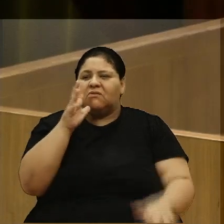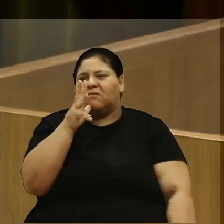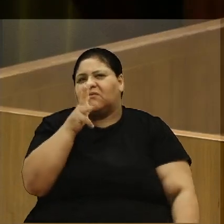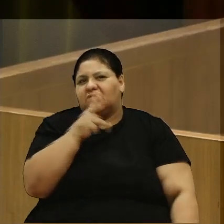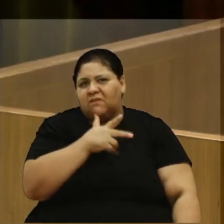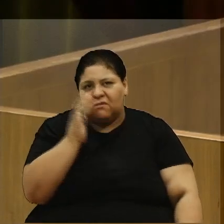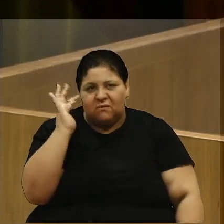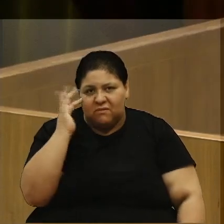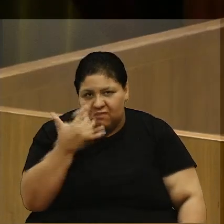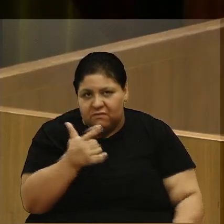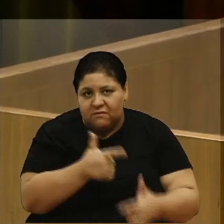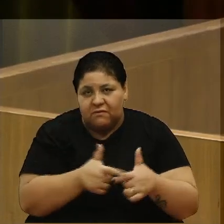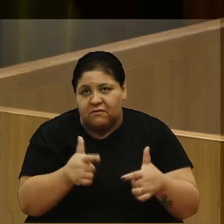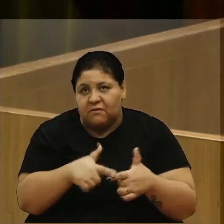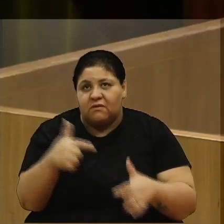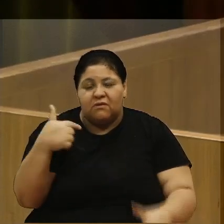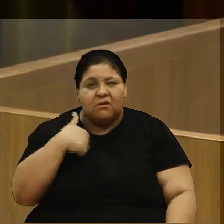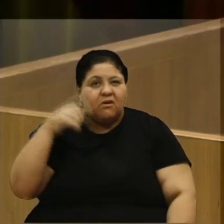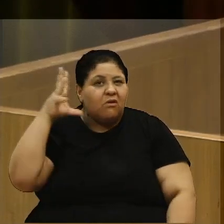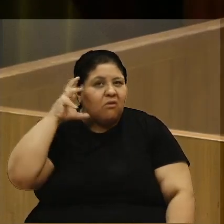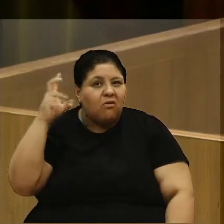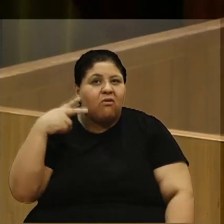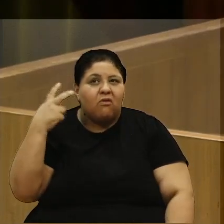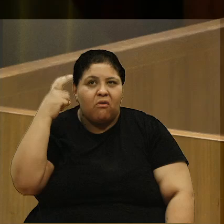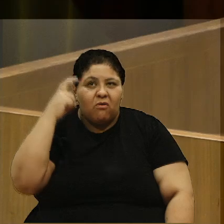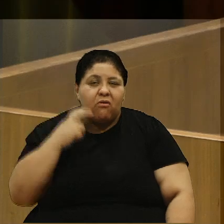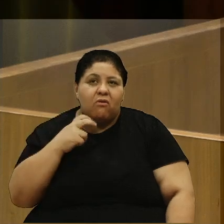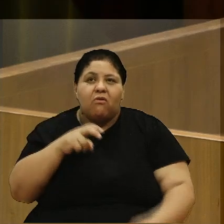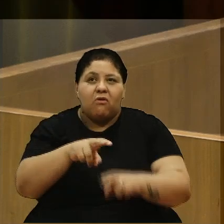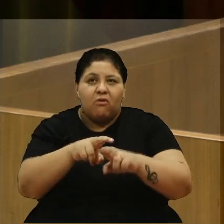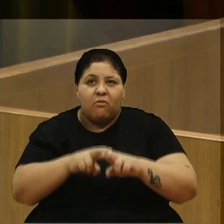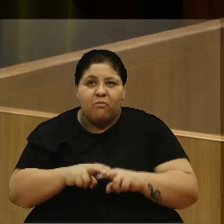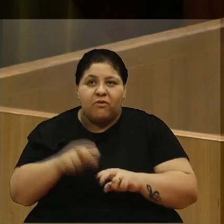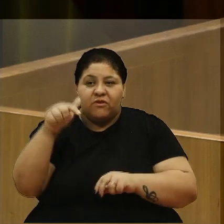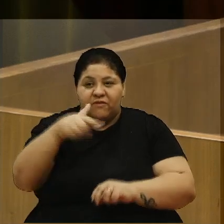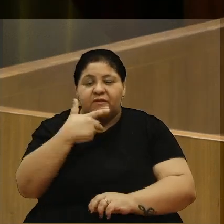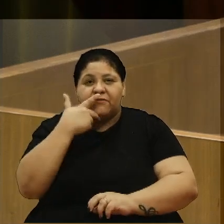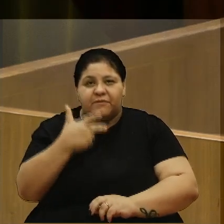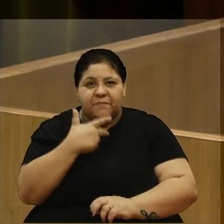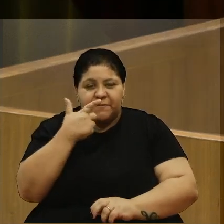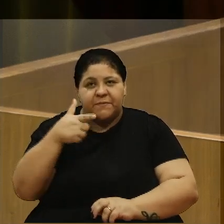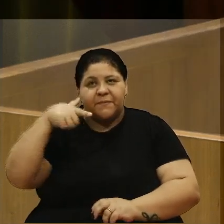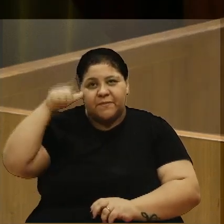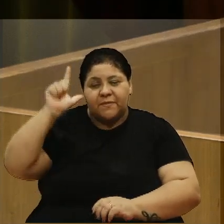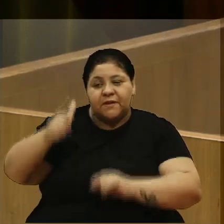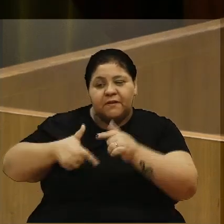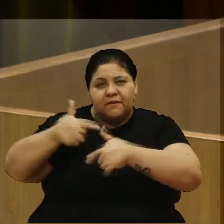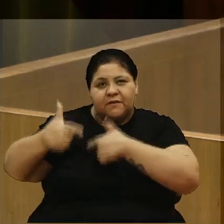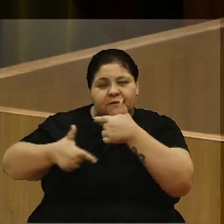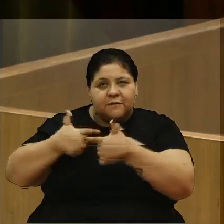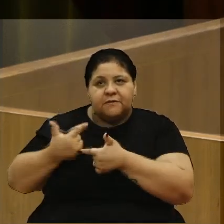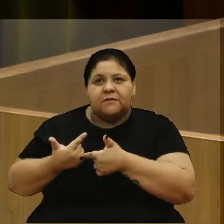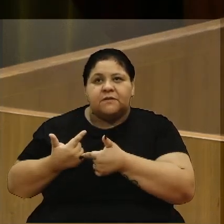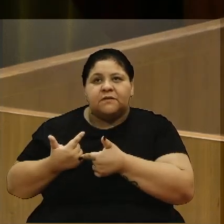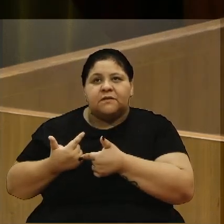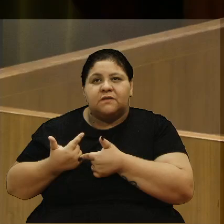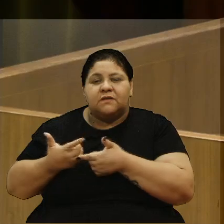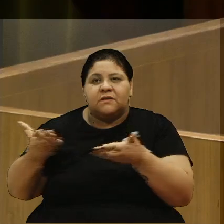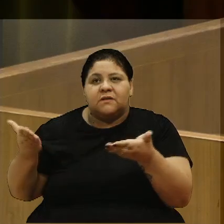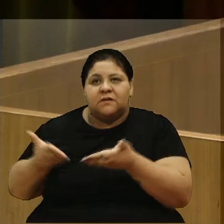para a resolução dessa questão, e eu ouvi, vereador Daniel, por isso que eu resolvi trazer esse assunto para cá, ontem, de trabalhadores e trabalhadoras, que